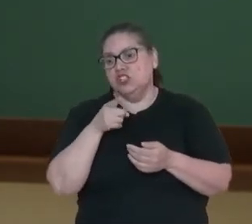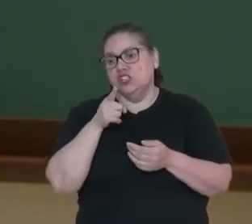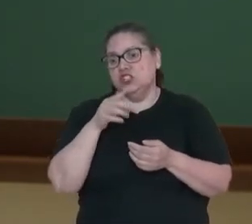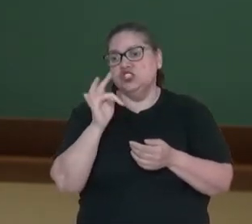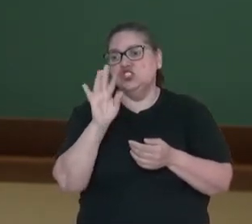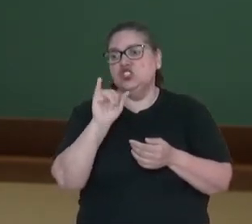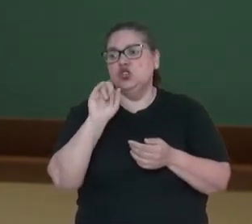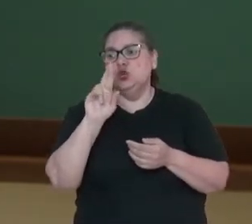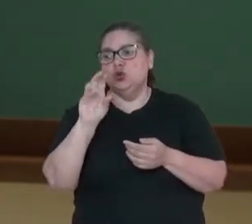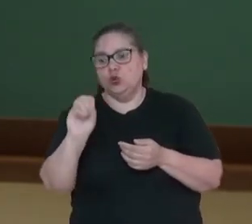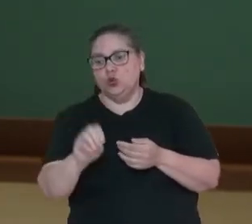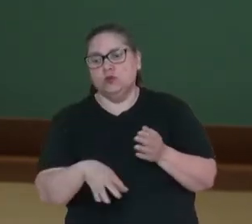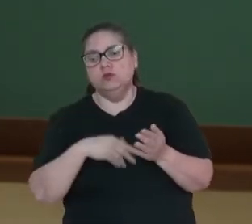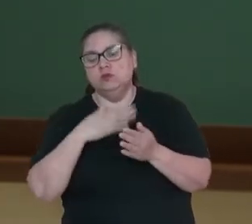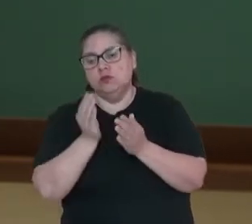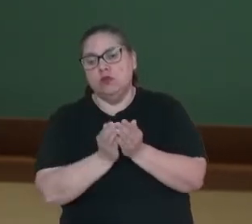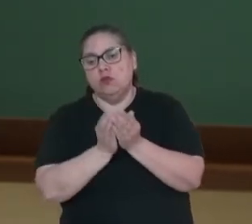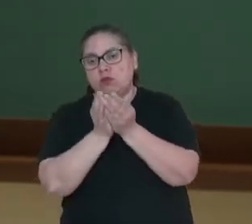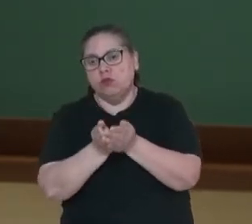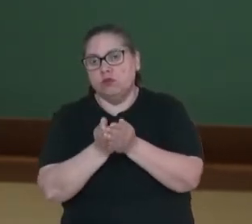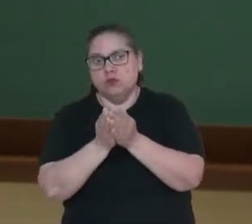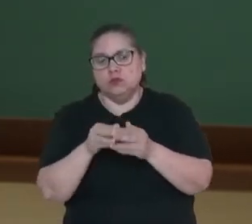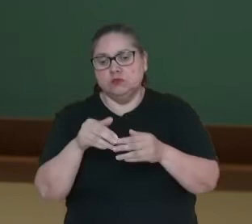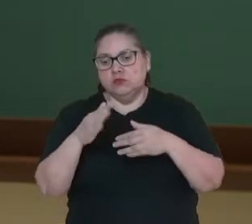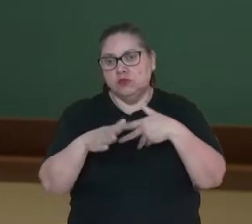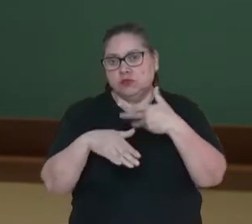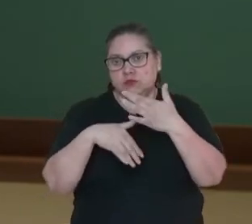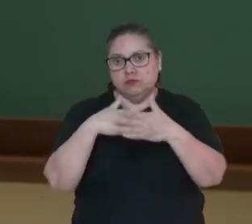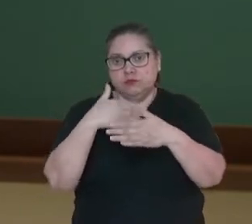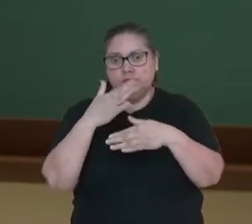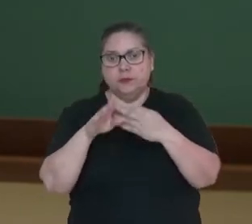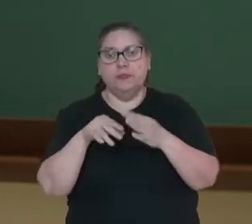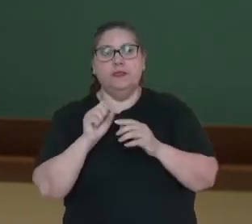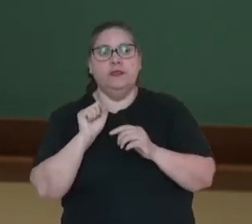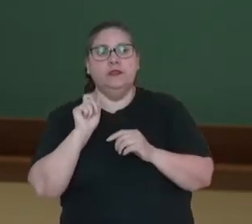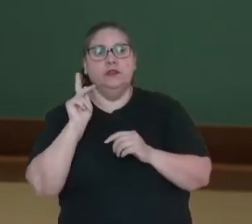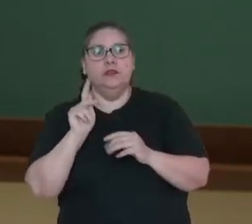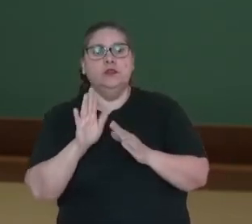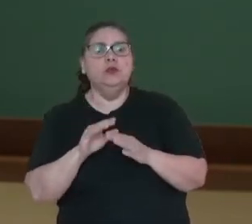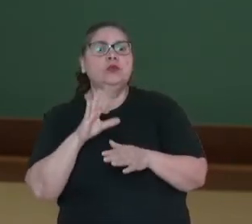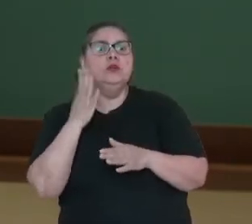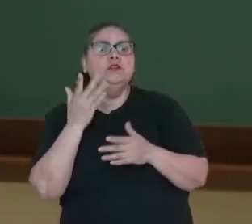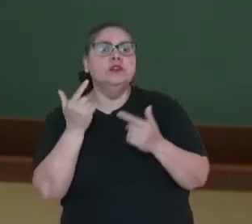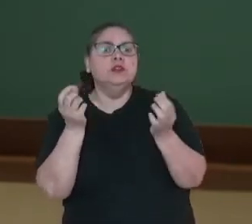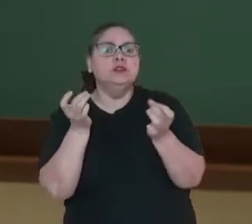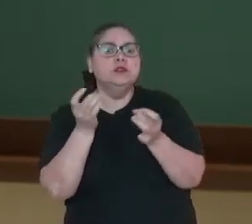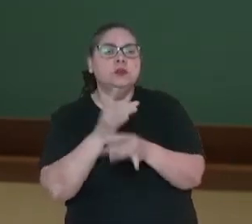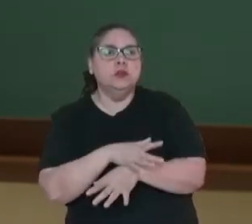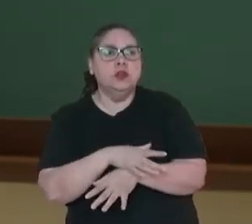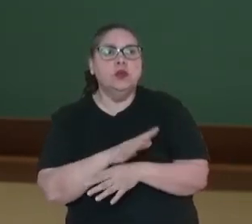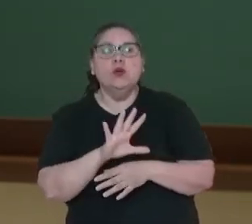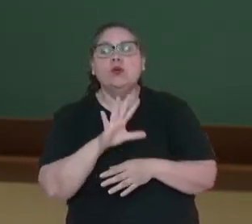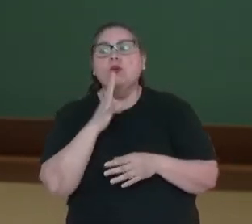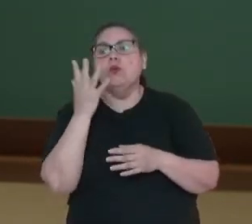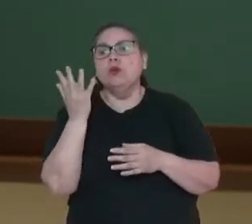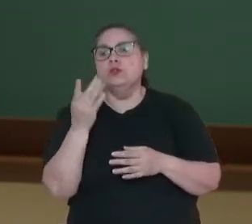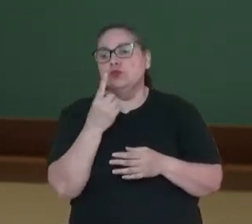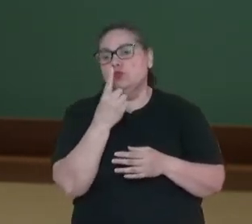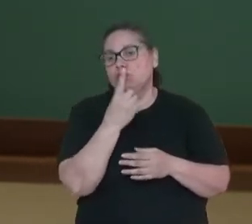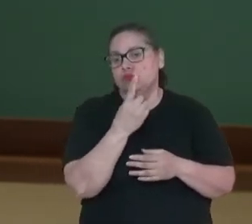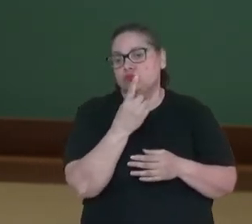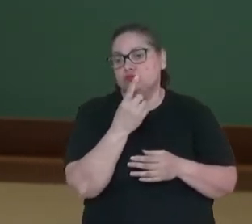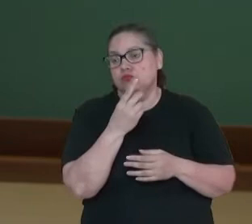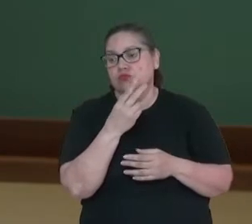ele. E é assim que o jogo se desenvolve, tá? Quando que vai terminar? Quando um